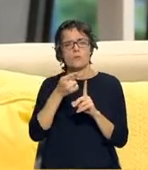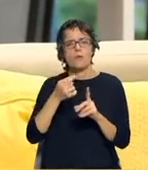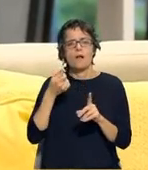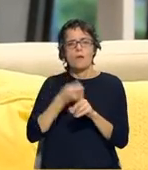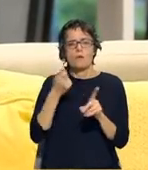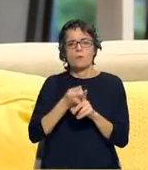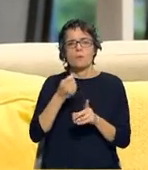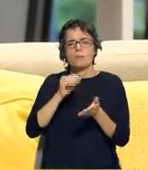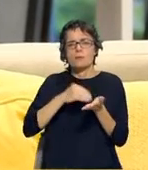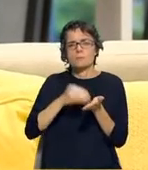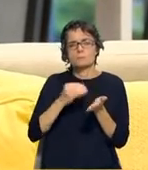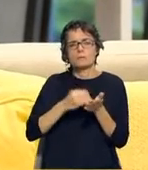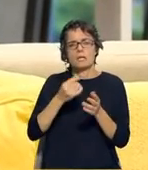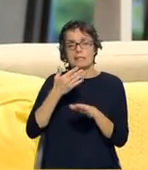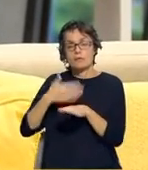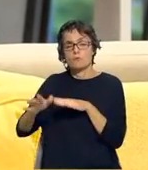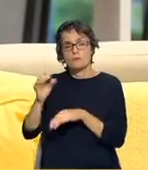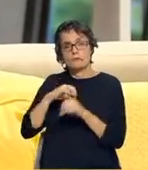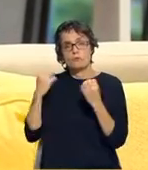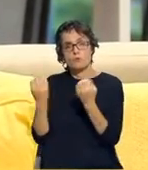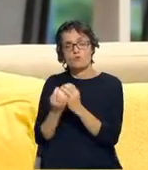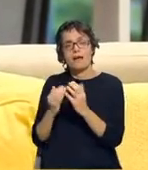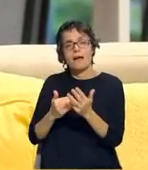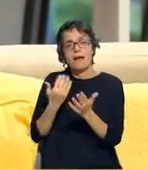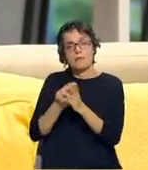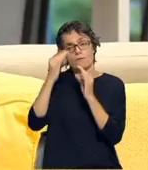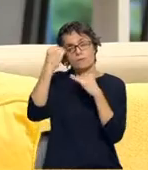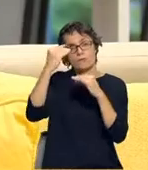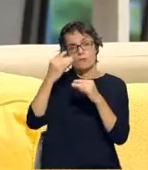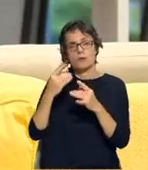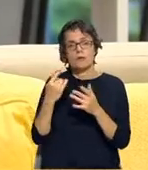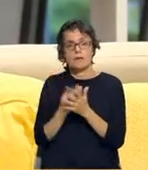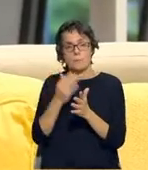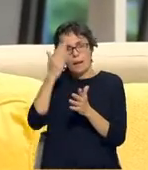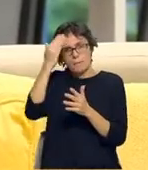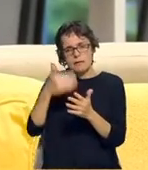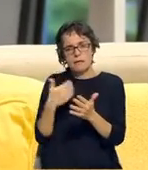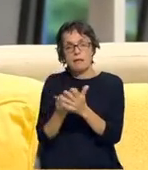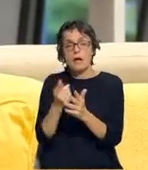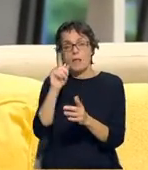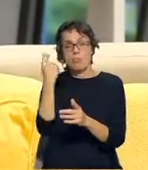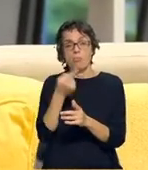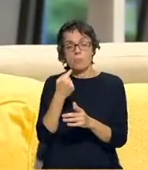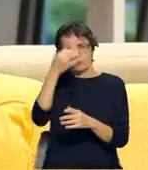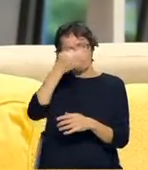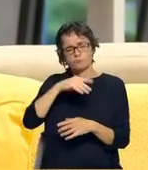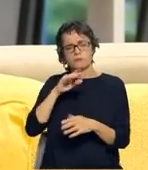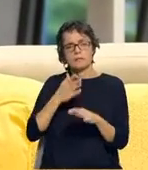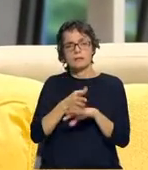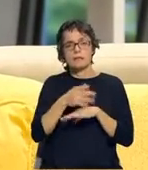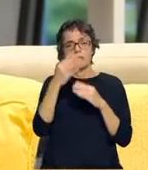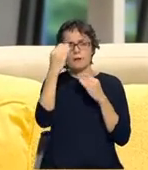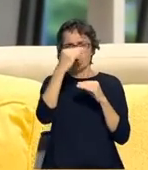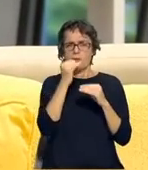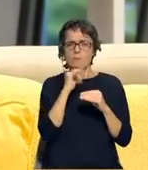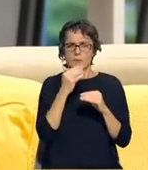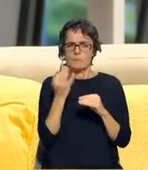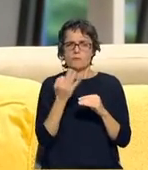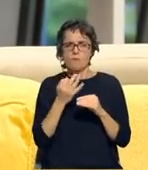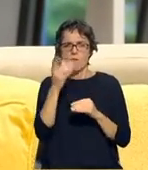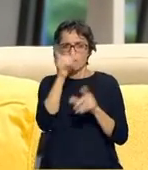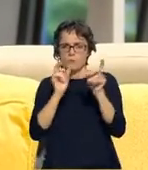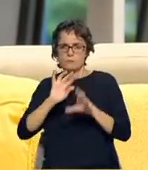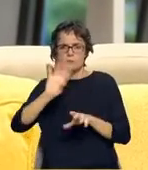através da educação e capacitação. Certo. Nós acreditamos que através da educação podemos incluir e integrar as pessoas, claro.